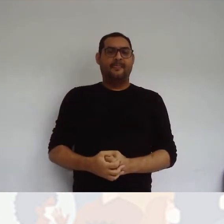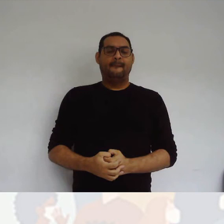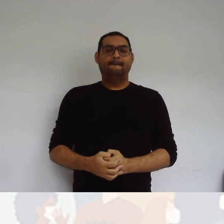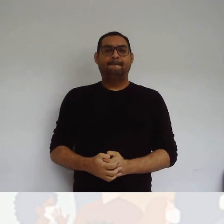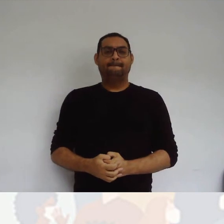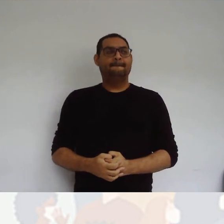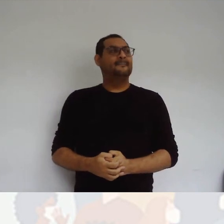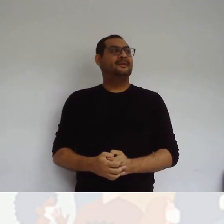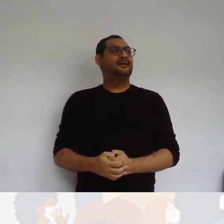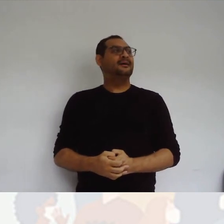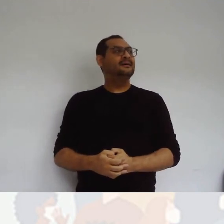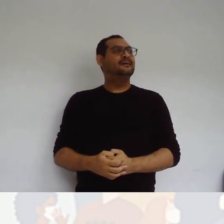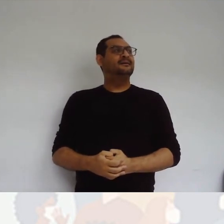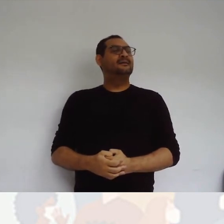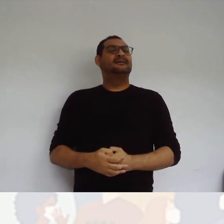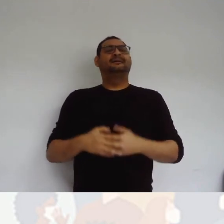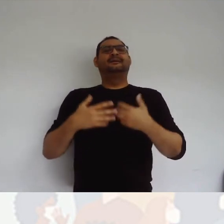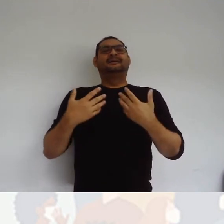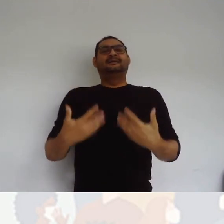Ai, que bom.